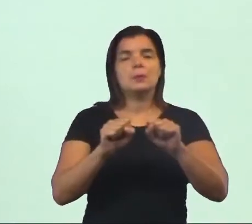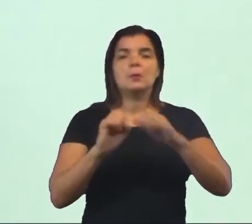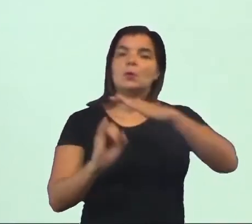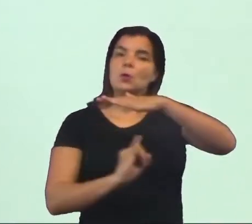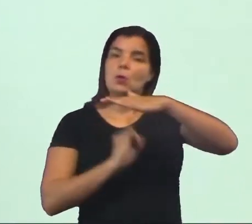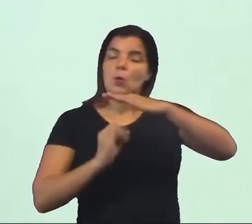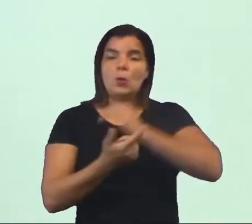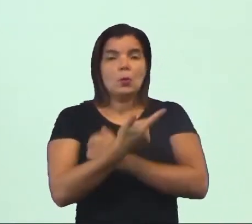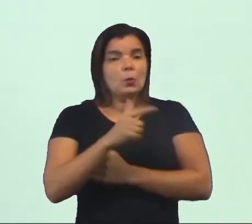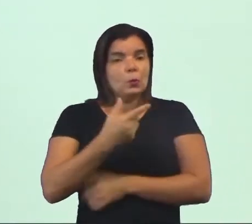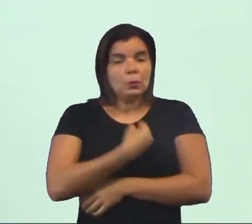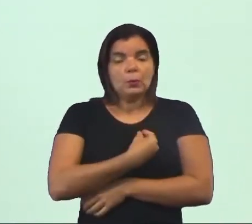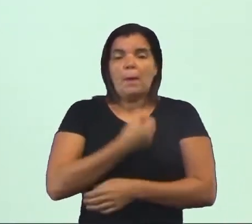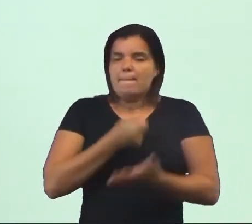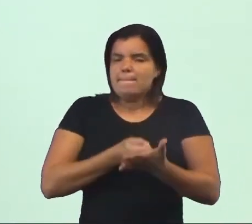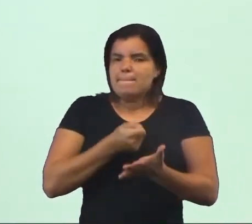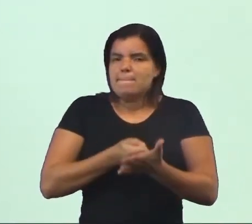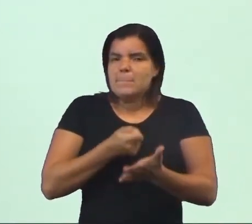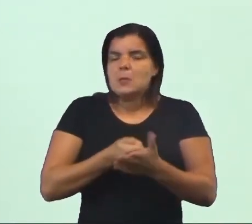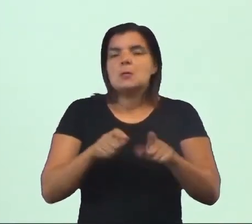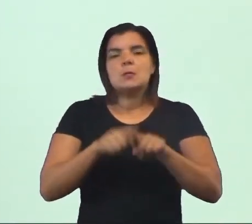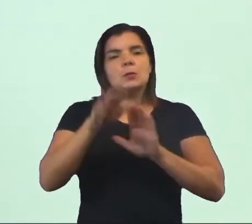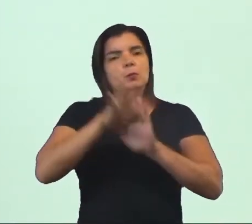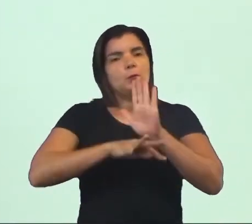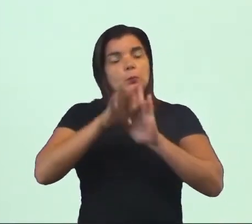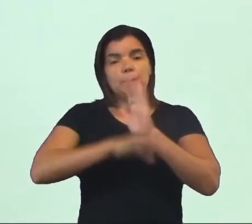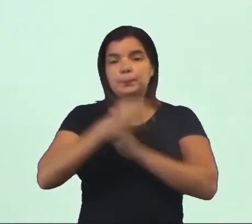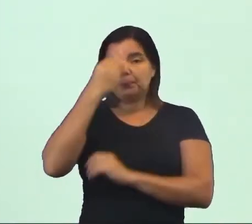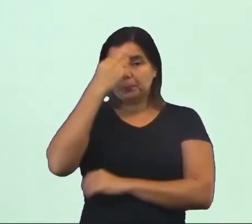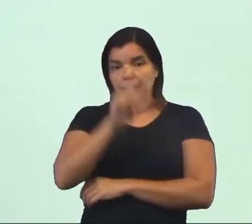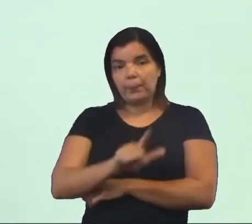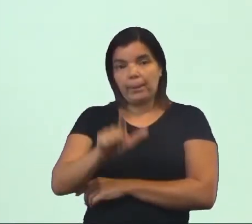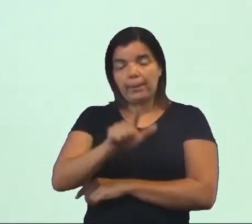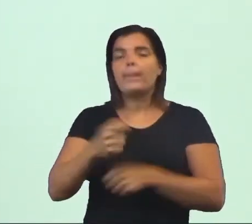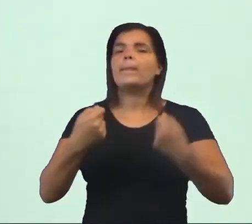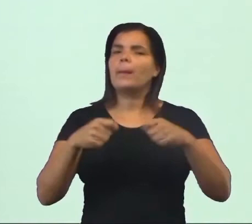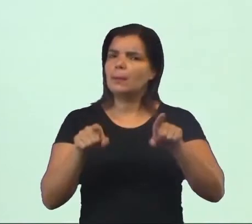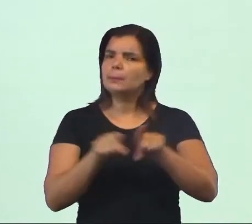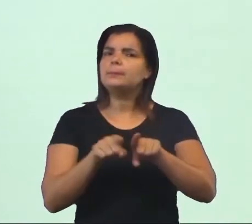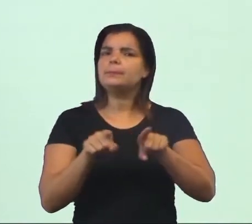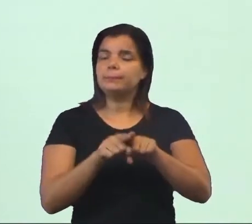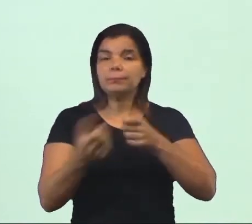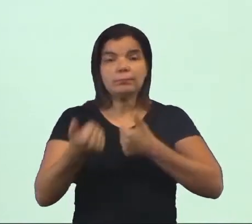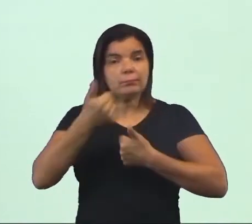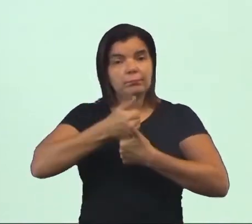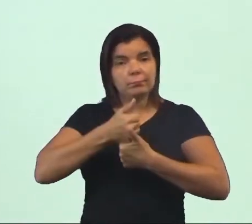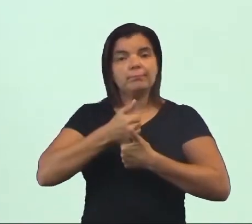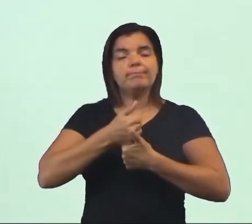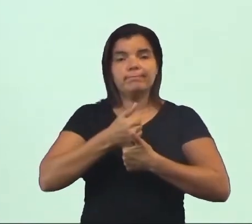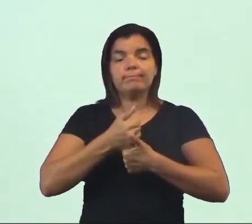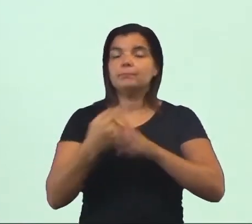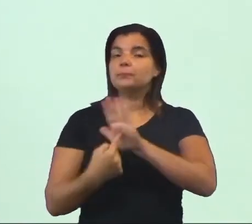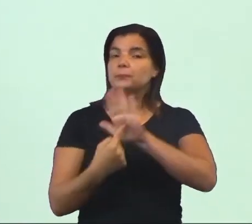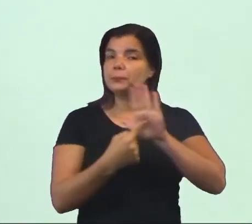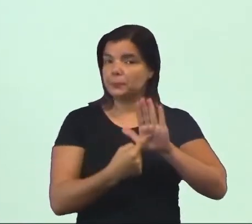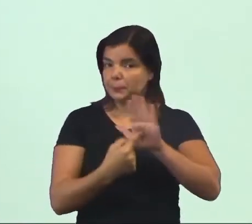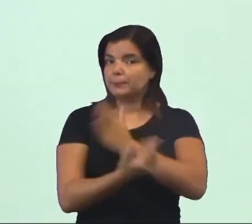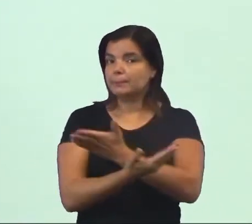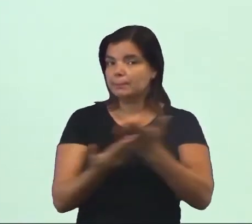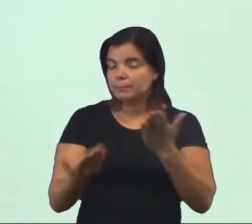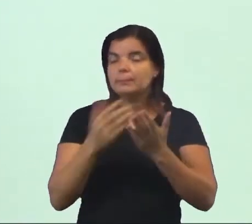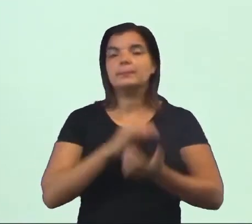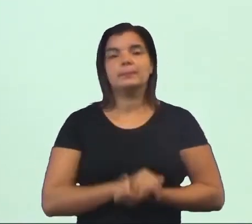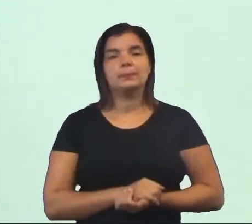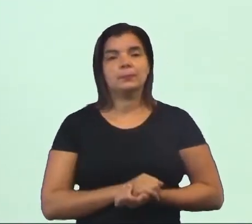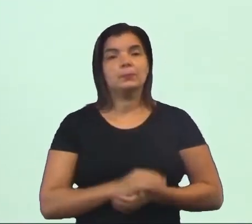não exige. E o texto de memórias literárias, você precisa fazer essa substituição. Eu vou mostrar para vocês